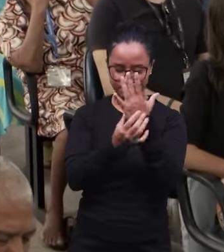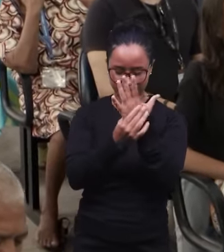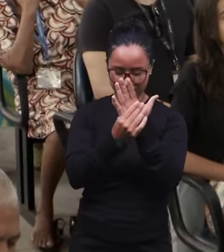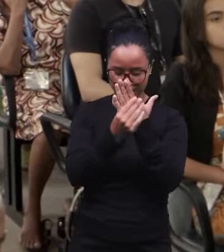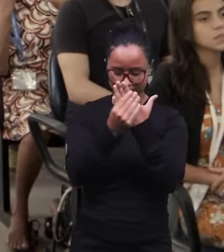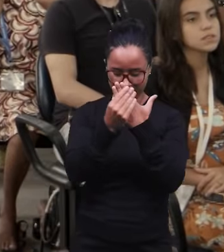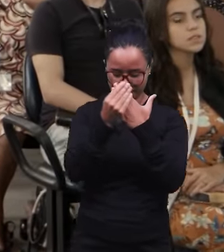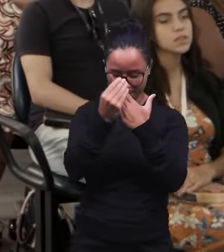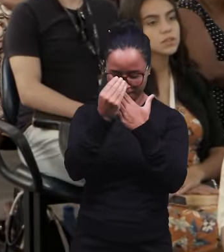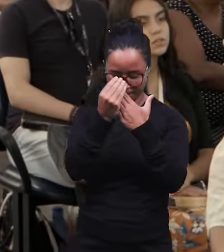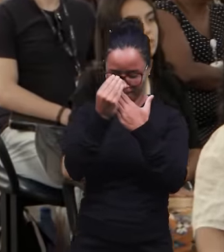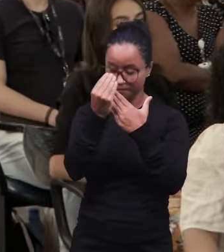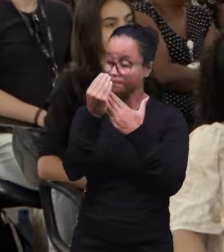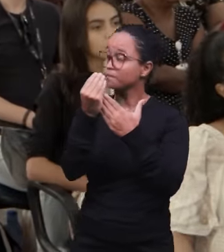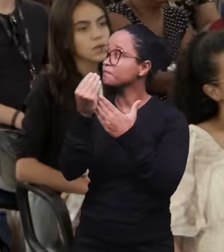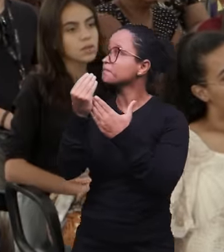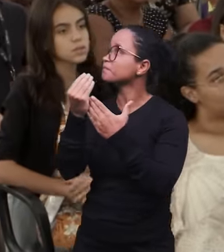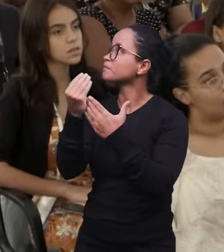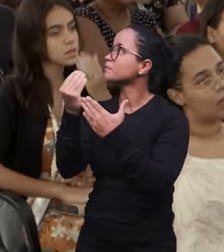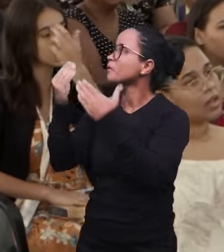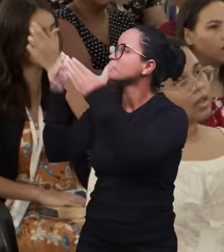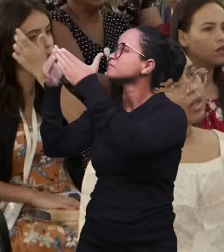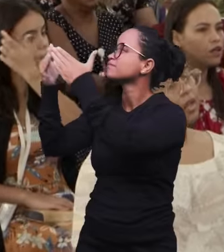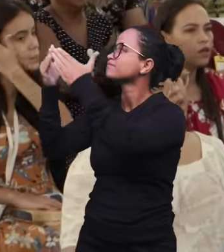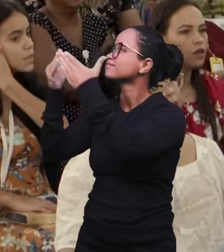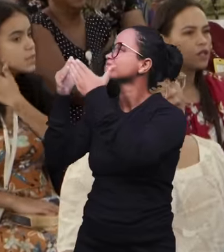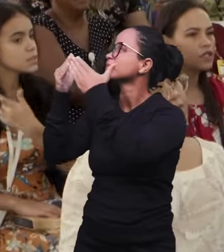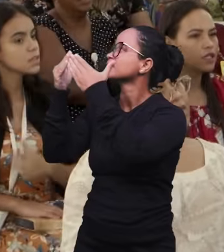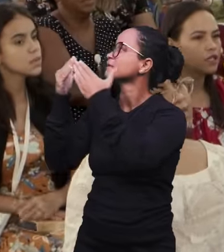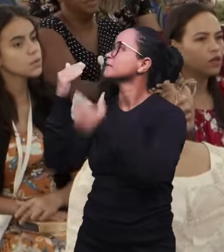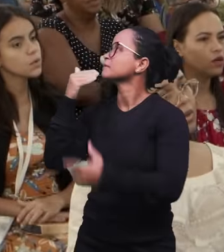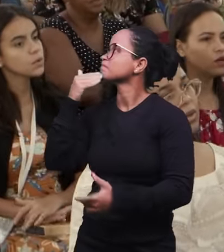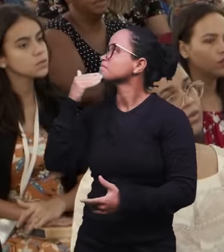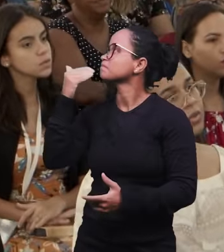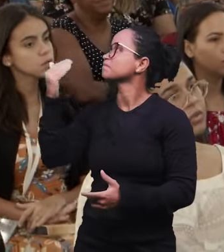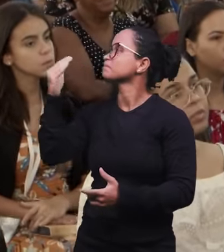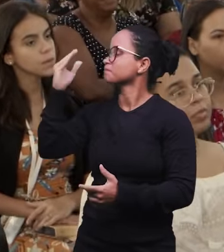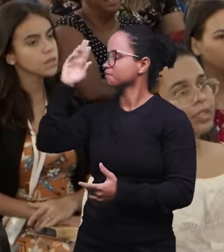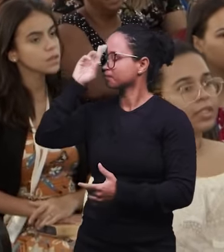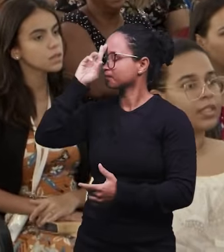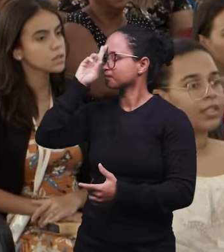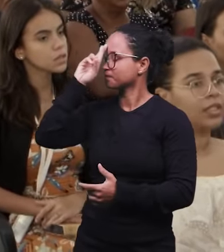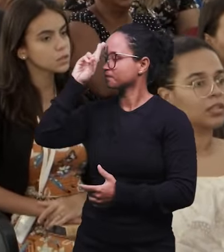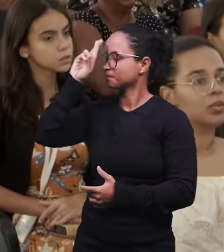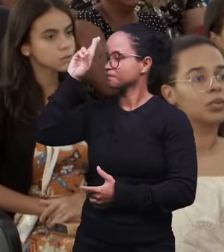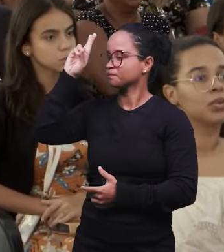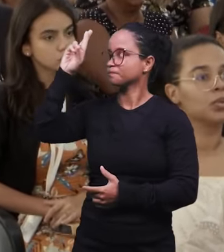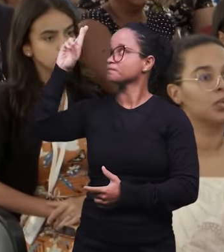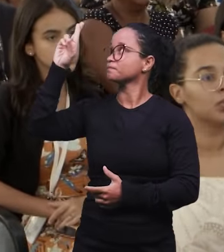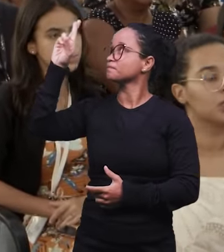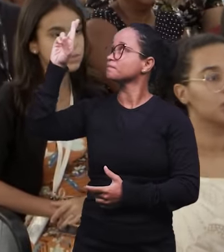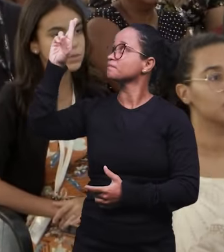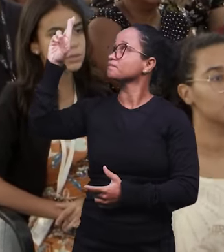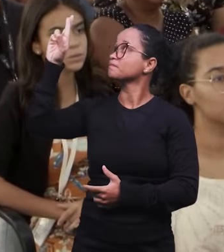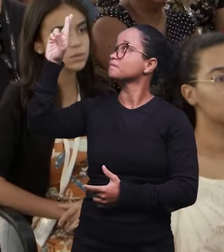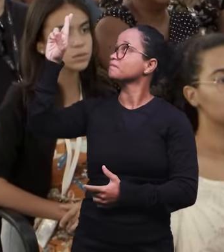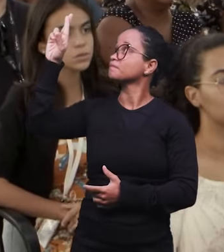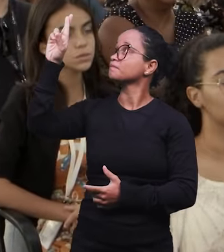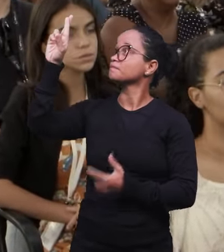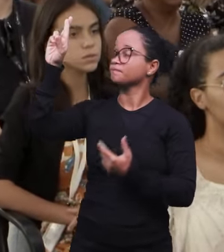Com a minha voz ao Senhor suplico.